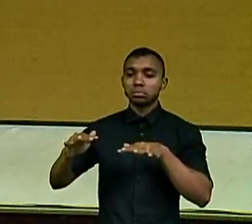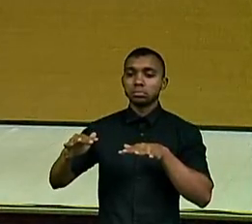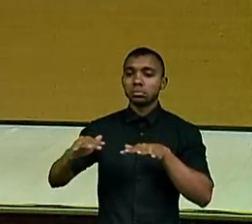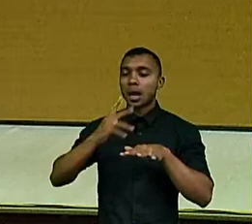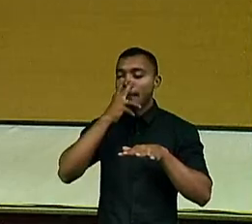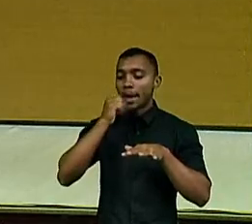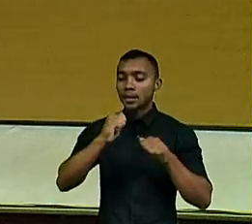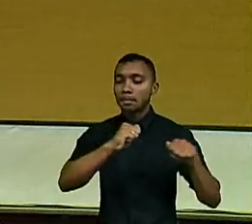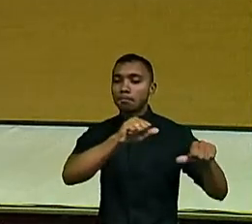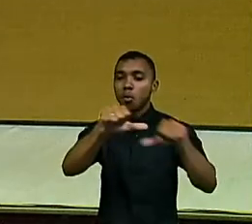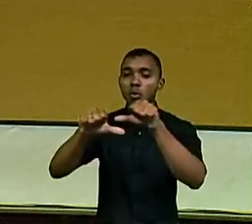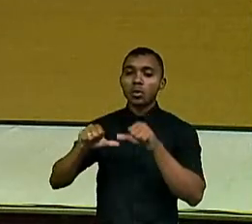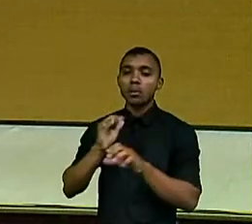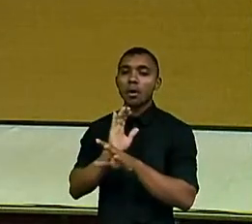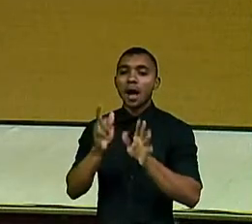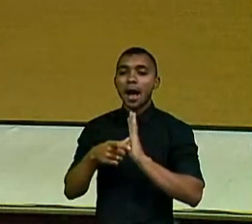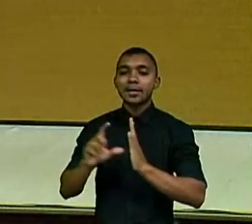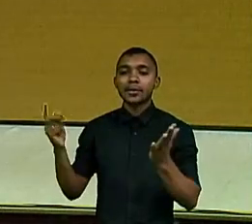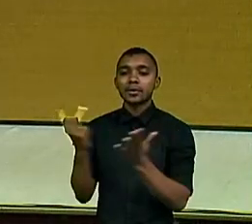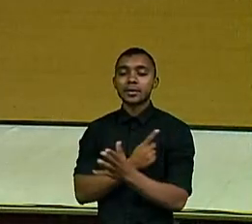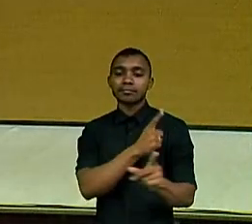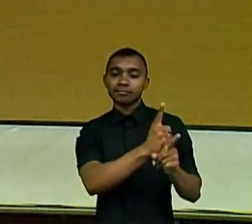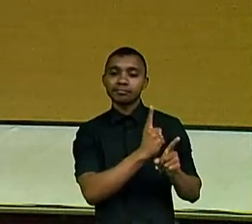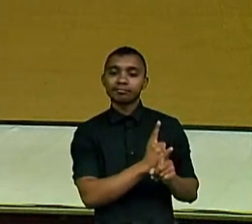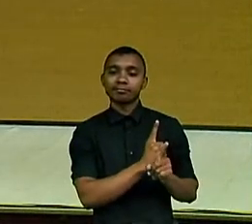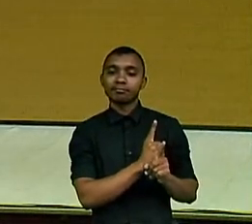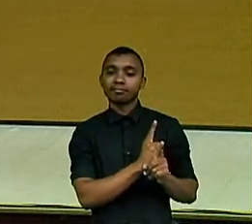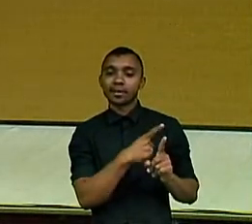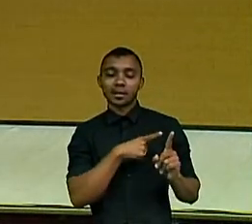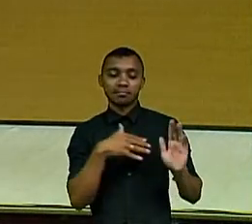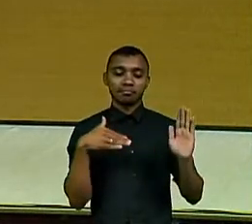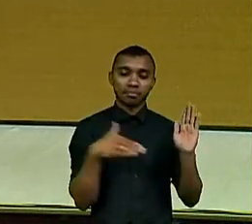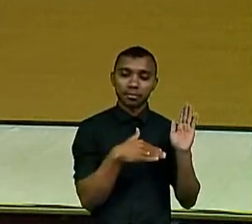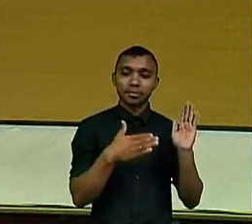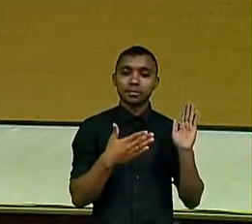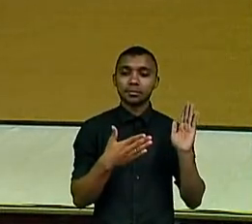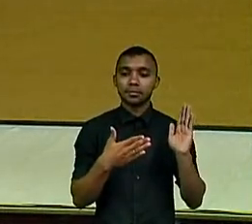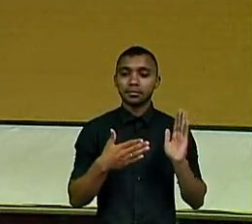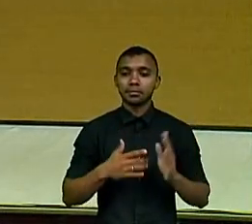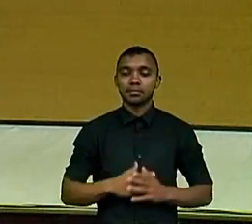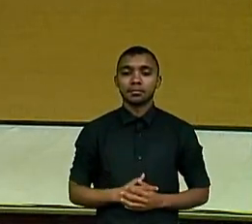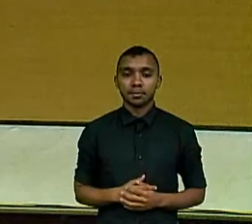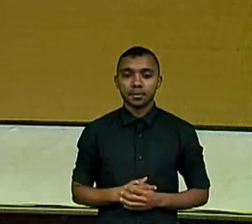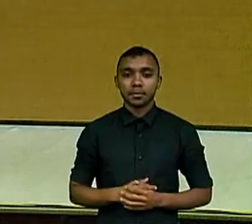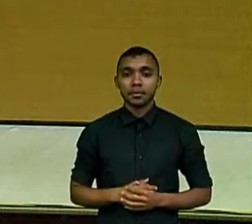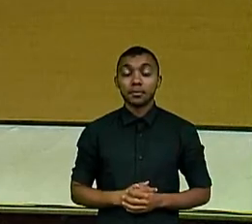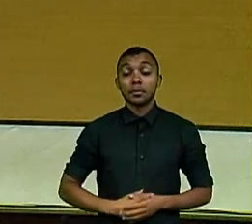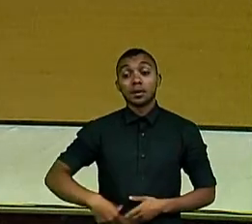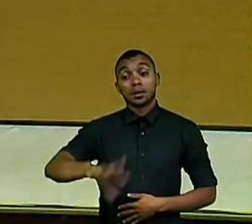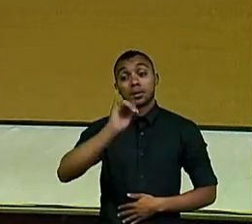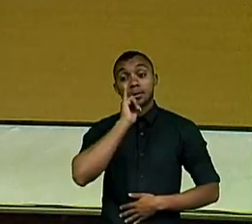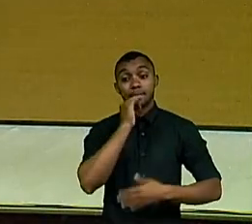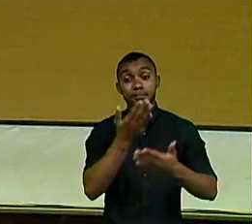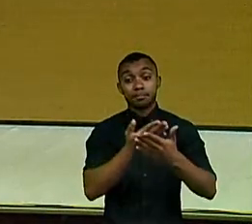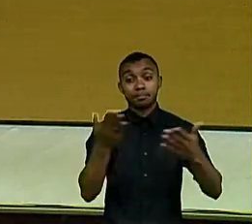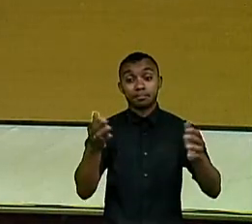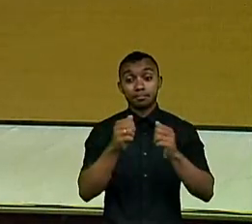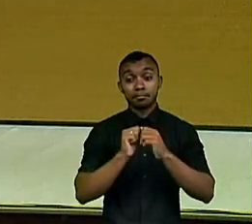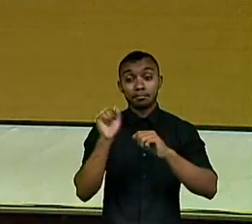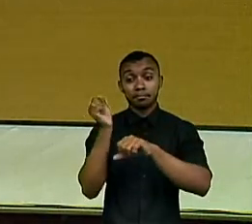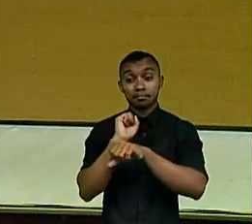ou um orifício a interferência Às vezes você tá passando aqui com seu carro